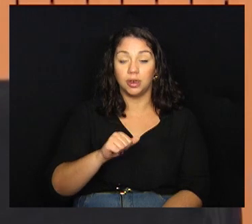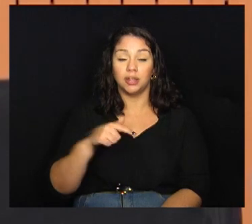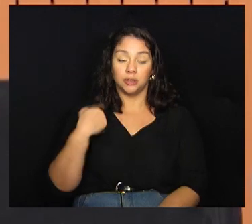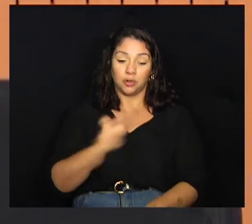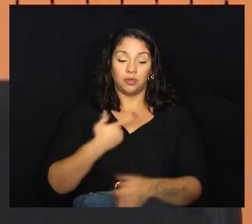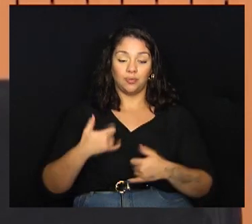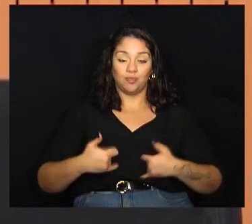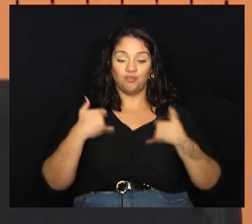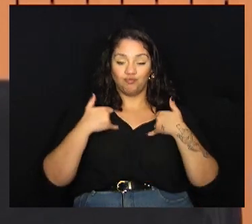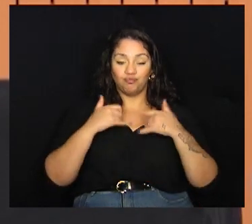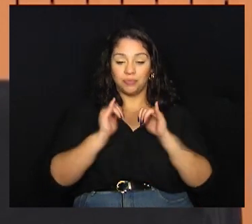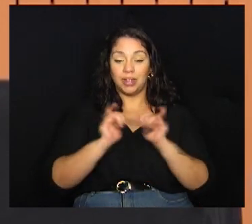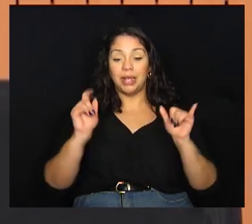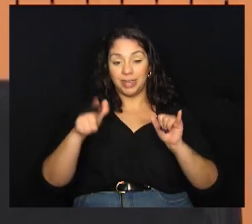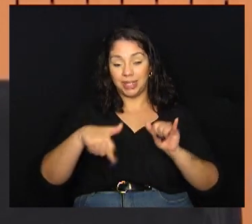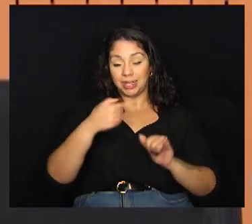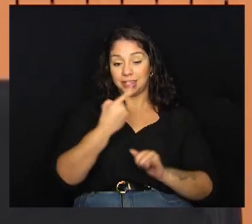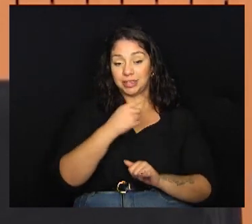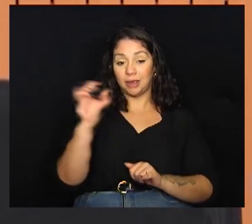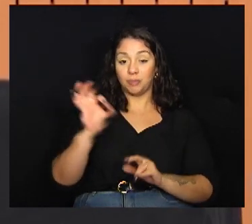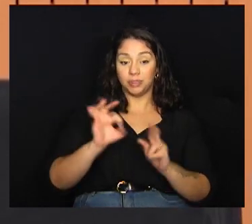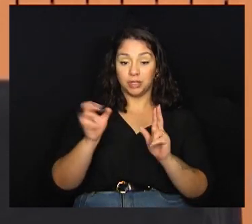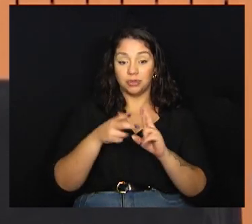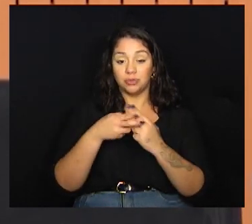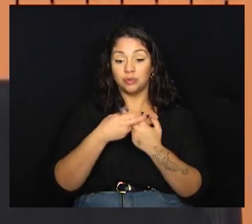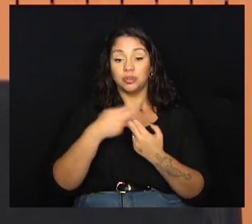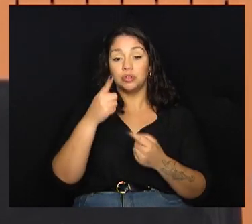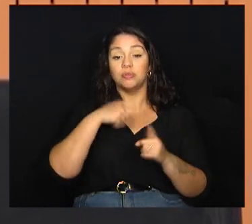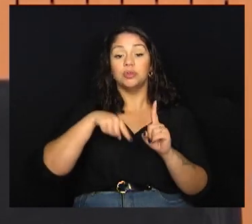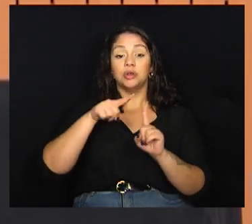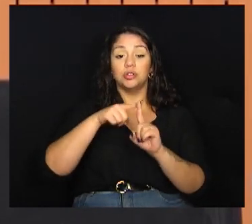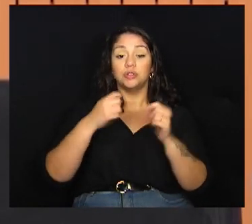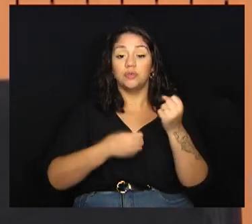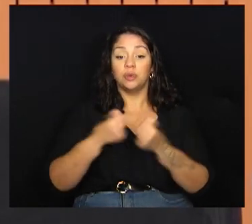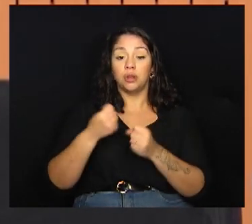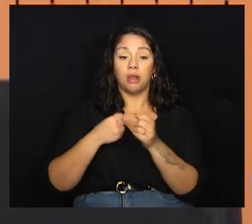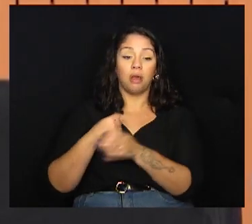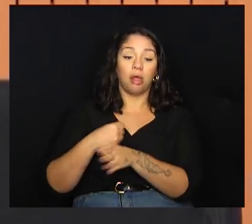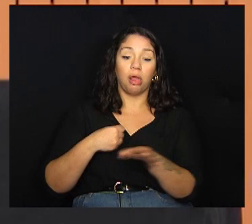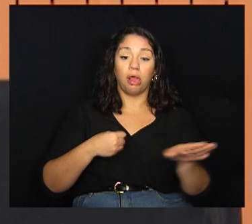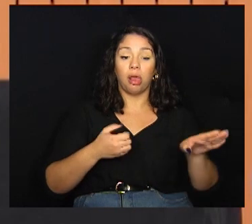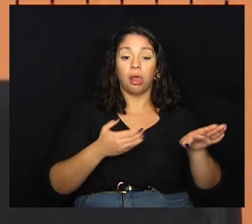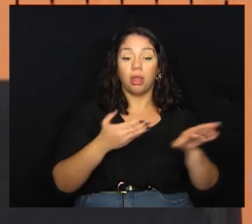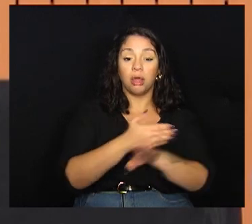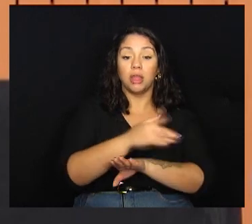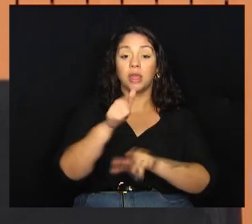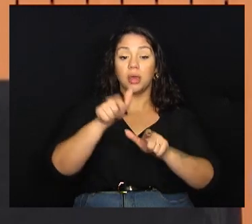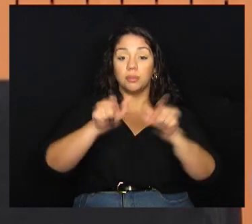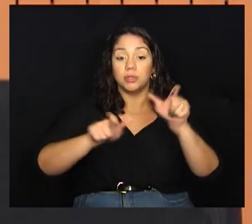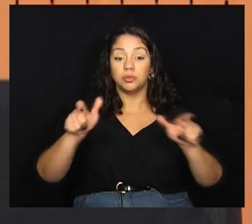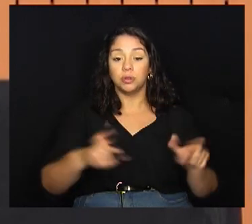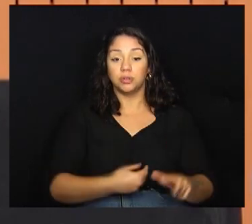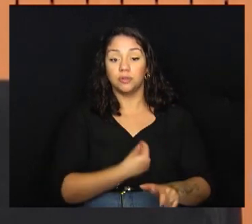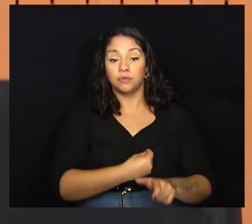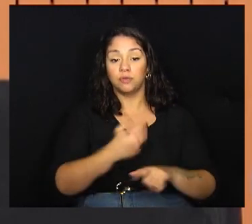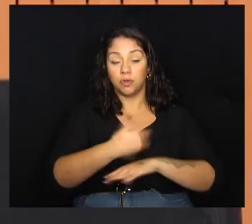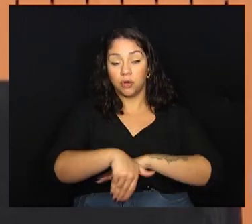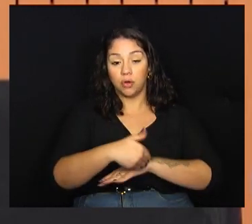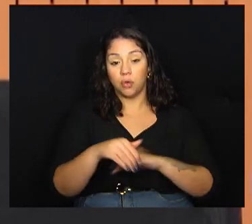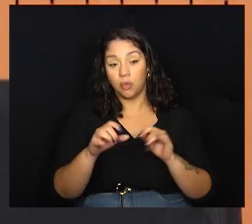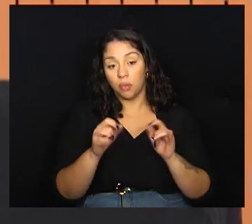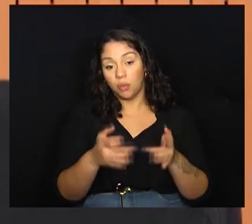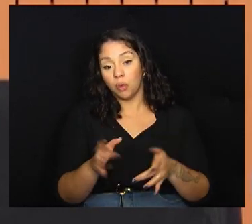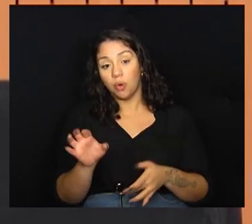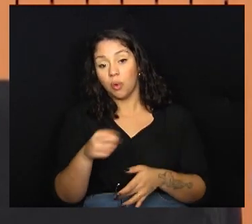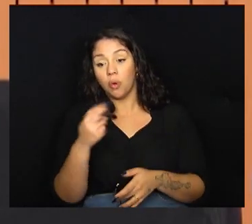O objetivo do consultório na rua é dar total acesso à saúde à pessoa que vive em situação de rua ou faz dela o